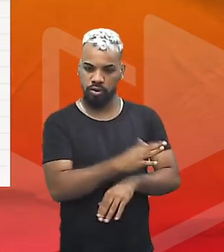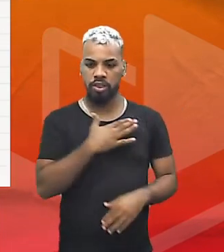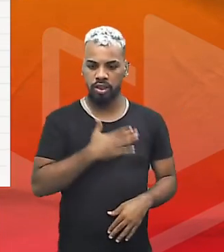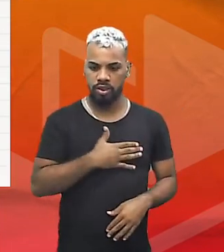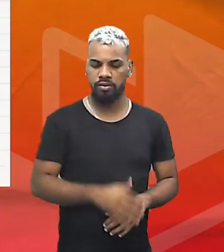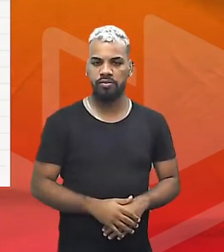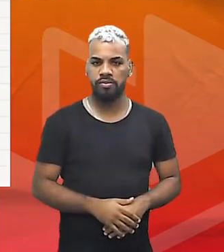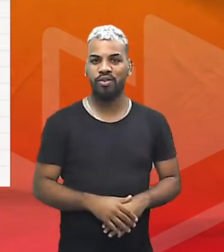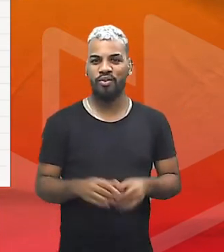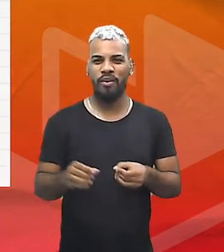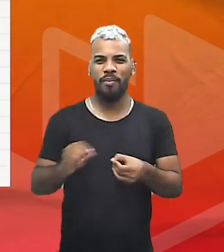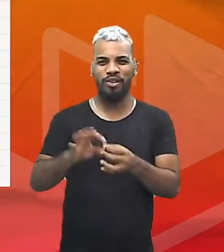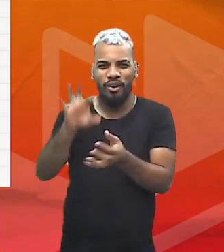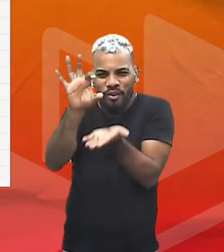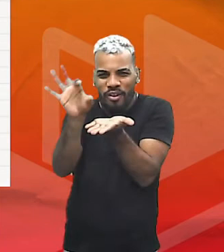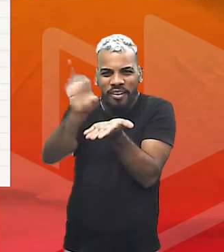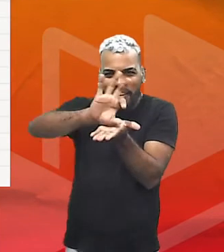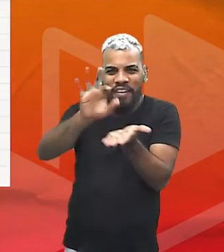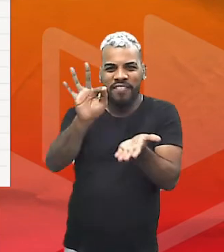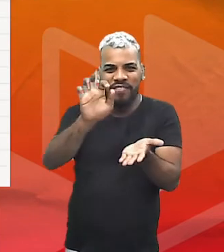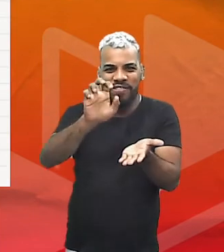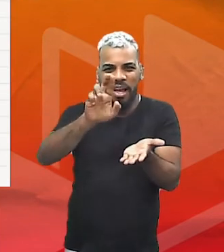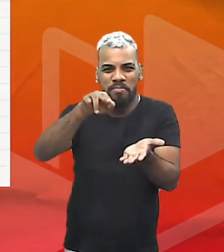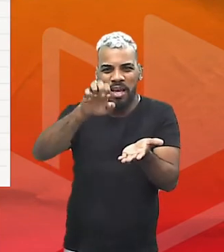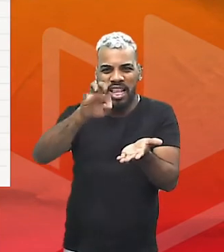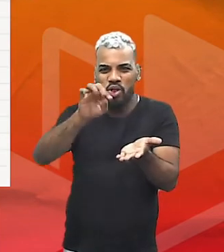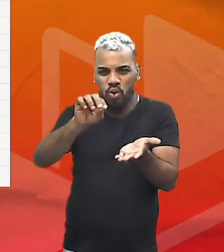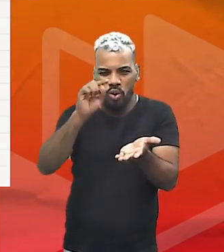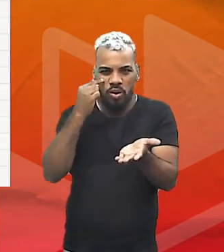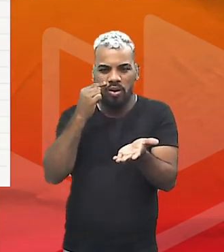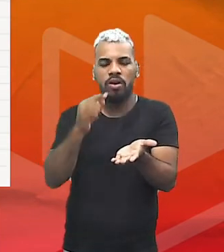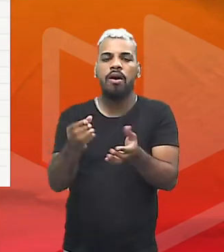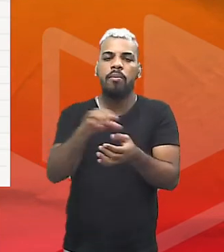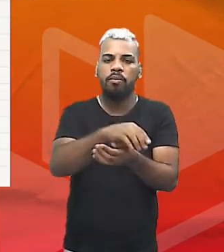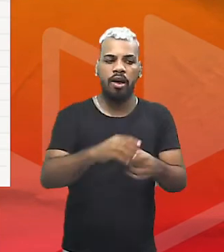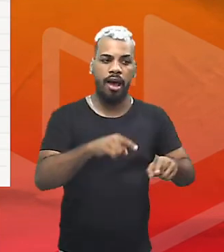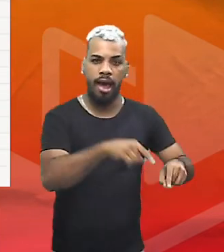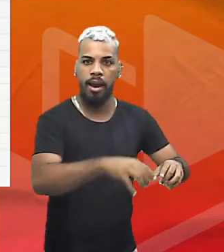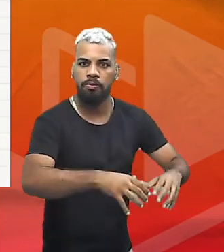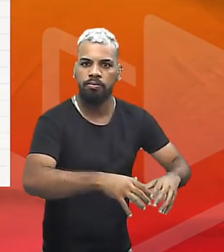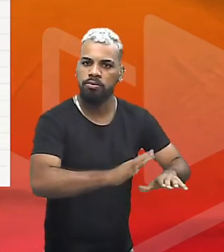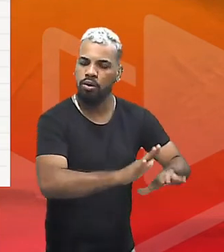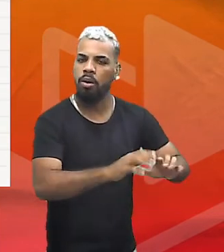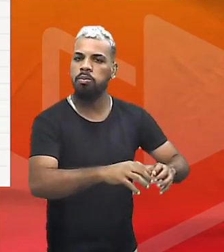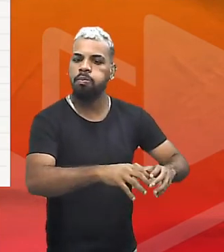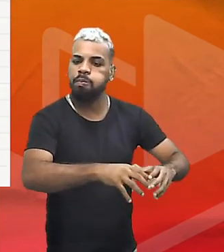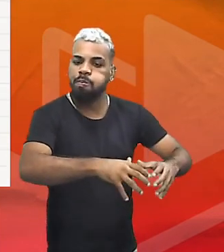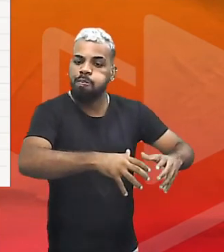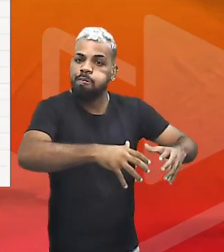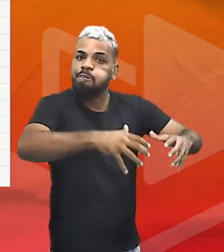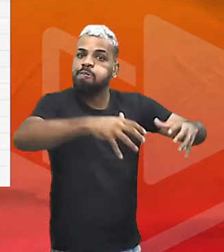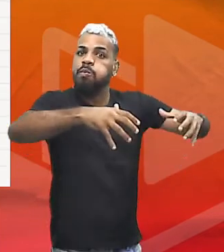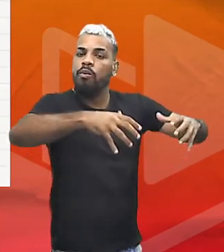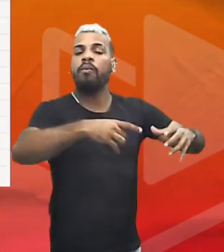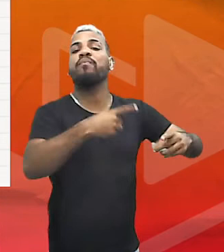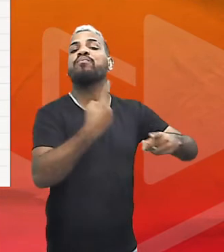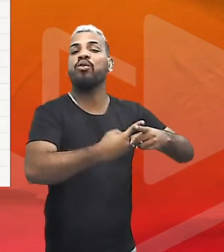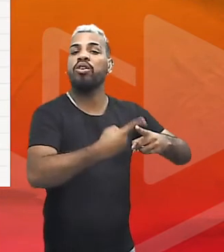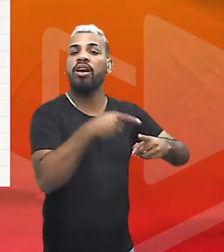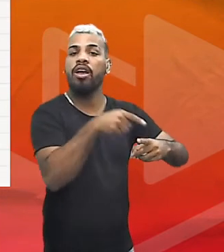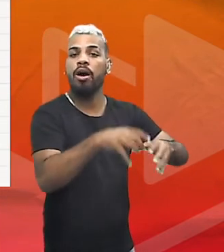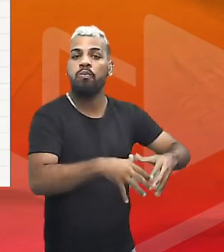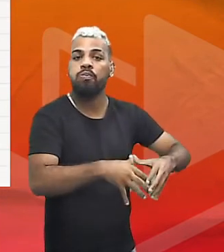descansar porque você botou fermento e essa massa cresce sabe porque ela cresce porque a fermentação que tá acontecendo ali a fermentação